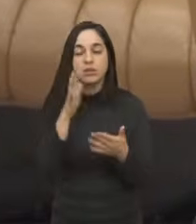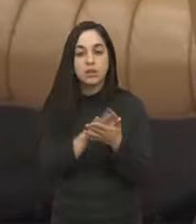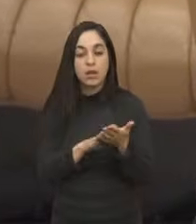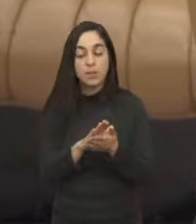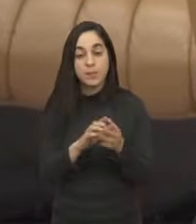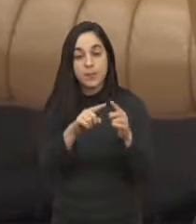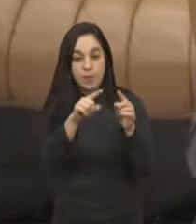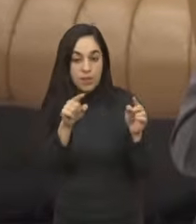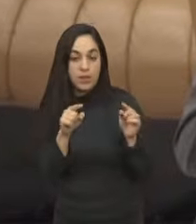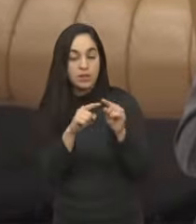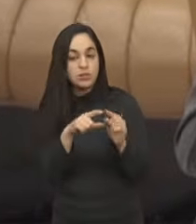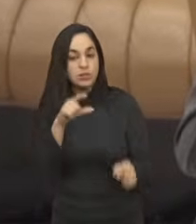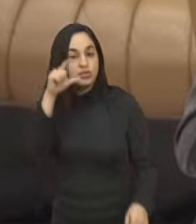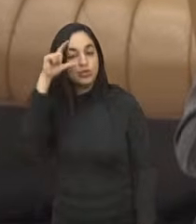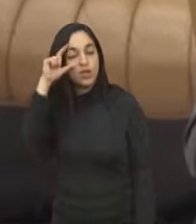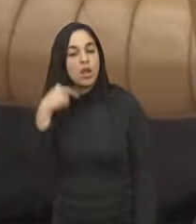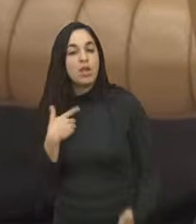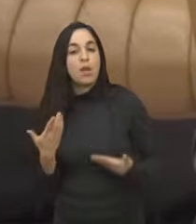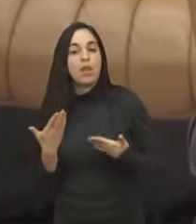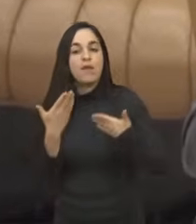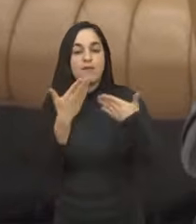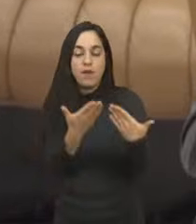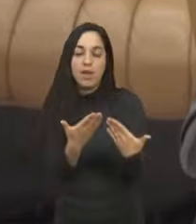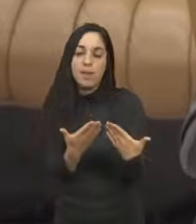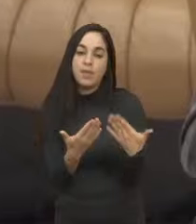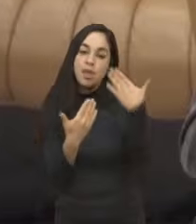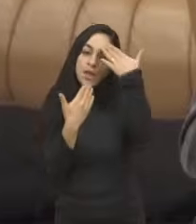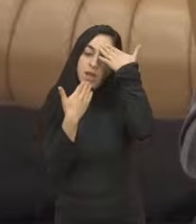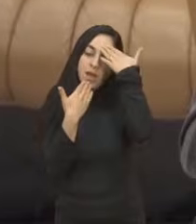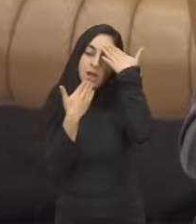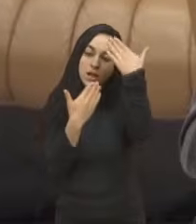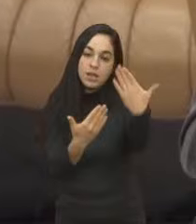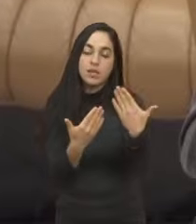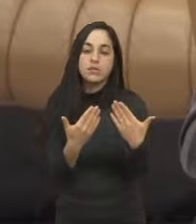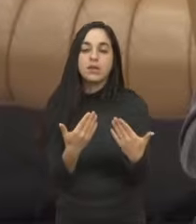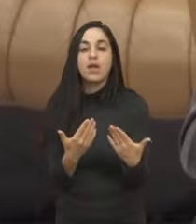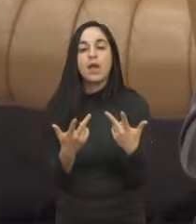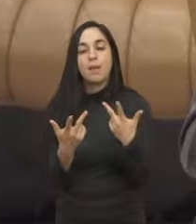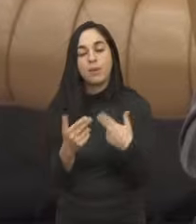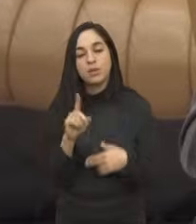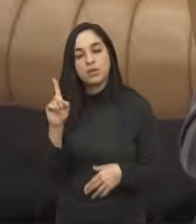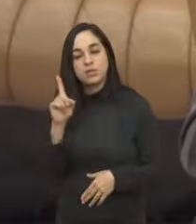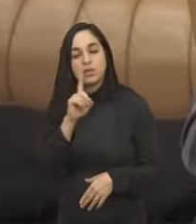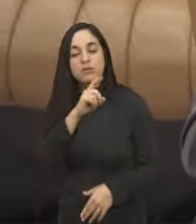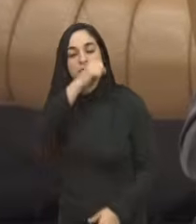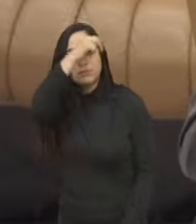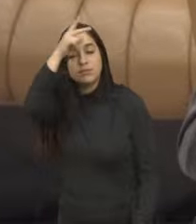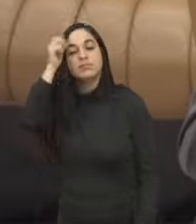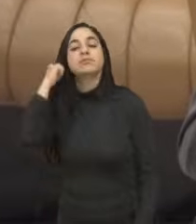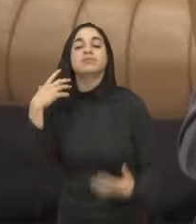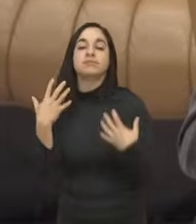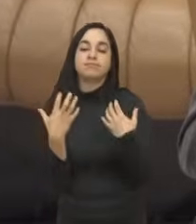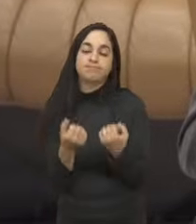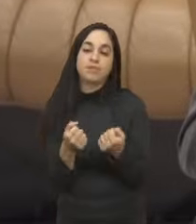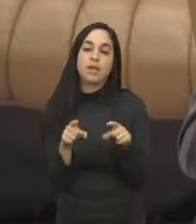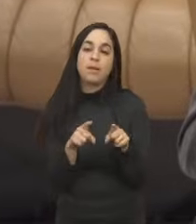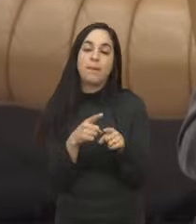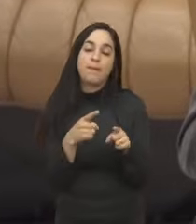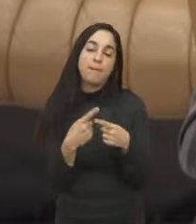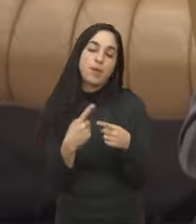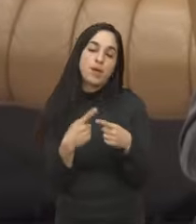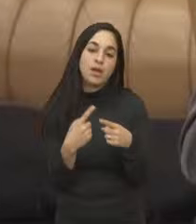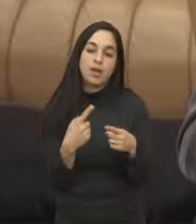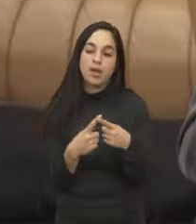muito bem, agradeço, Jean, a abertura. É importante que o Poder Executivo tenha a mesma abertura para tratar dos assuntos que são importantes para a cidade. Pouco importa se